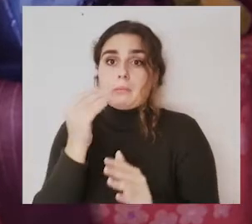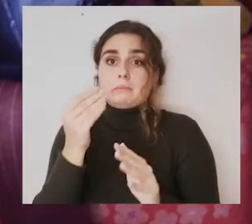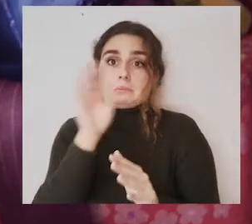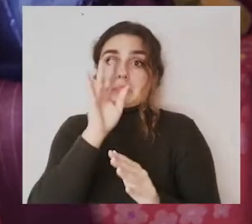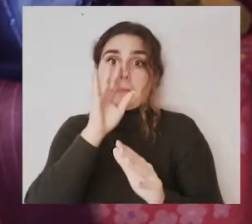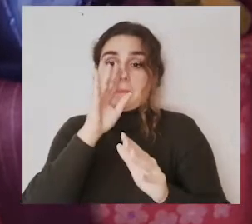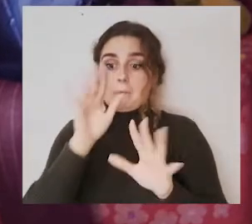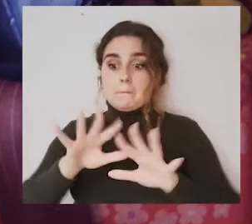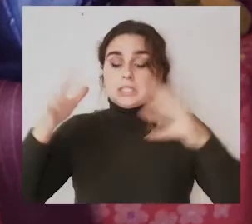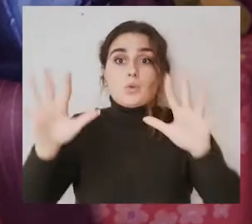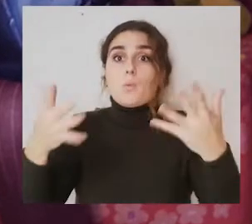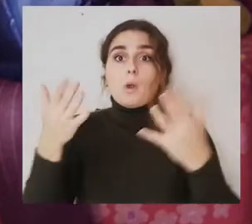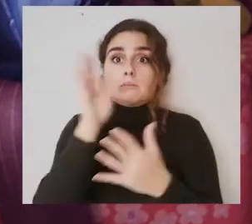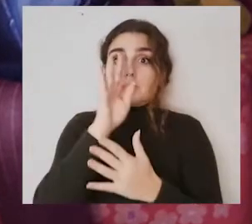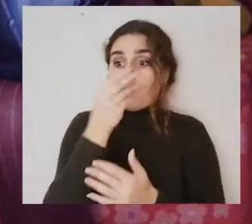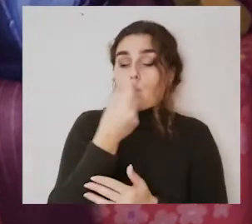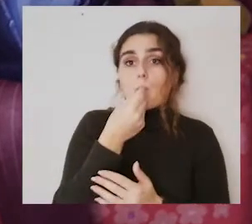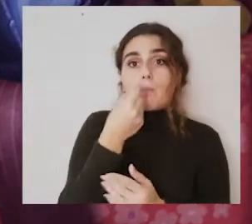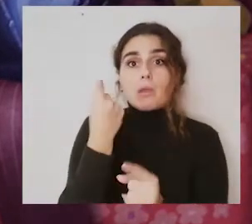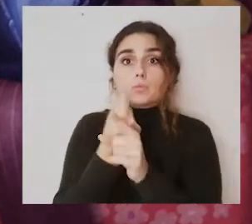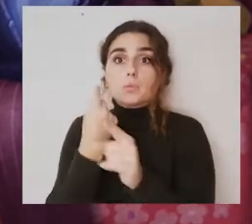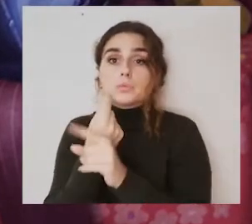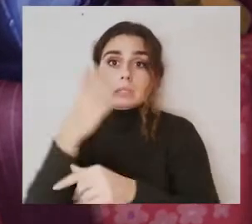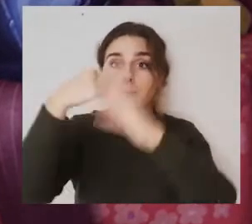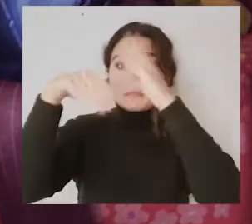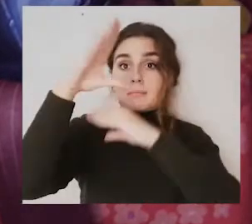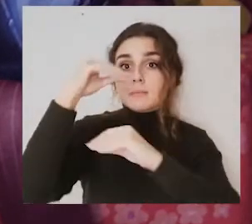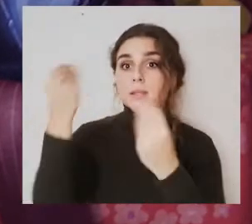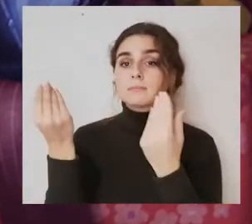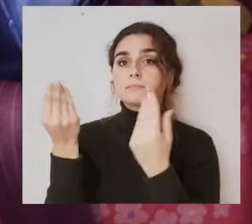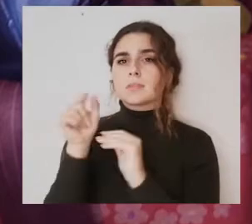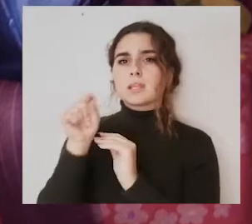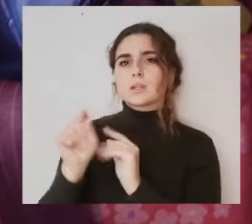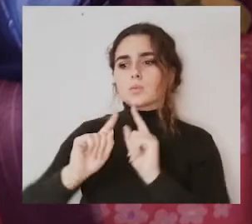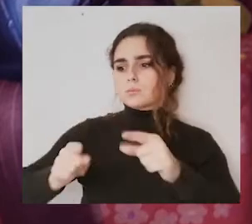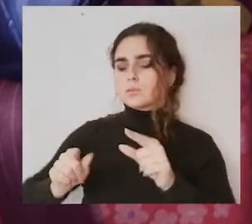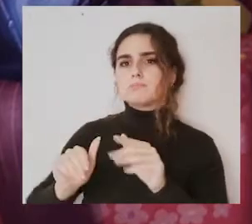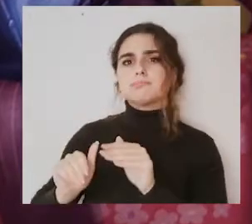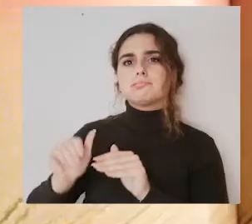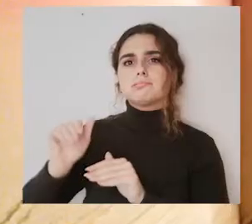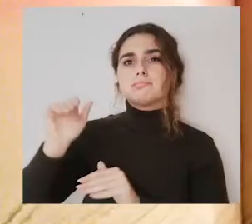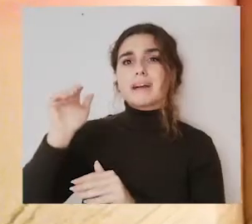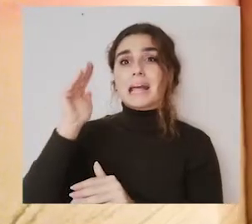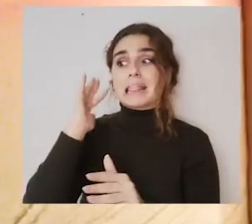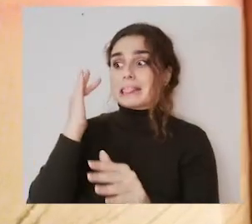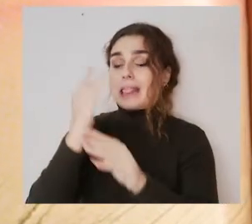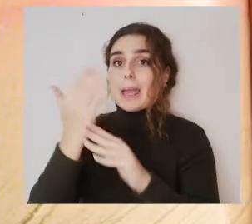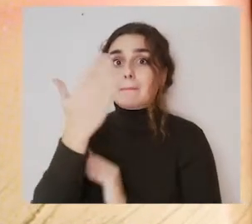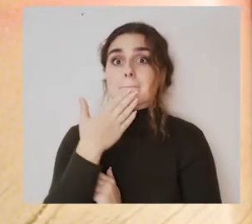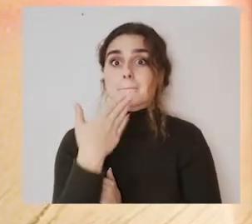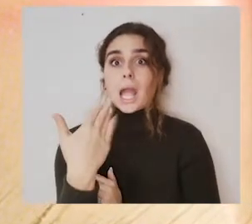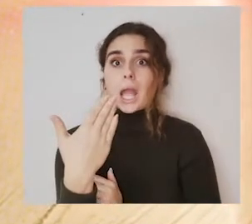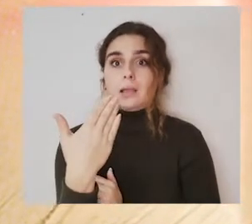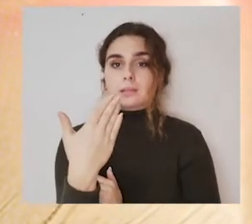que ele comia, se as coisas que ele aprendia. O trombudo começou a crescer até ser um elefante